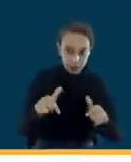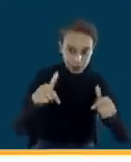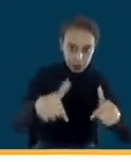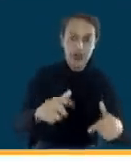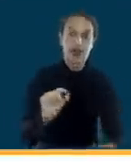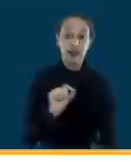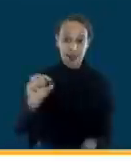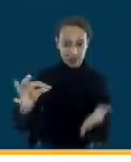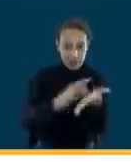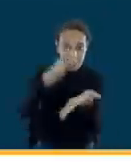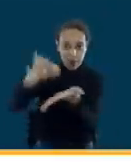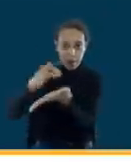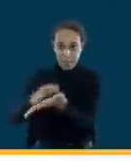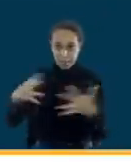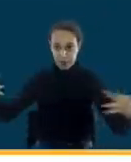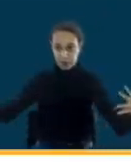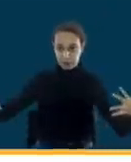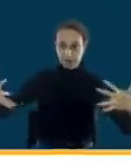validar o trabalhador e trabalhadora,